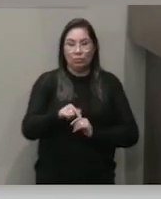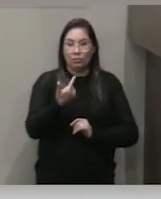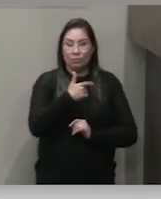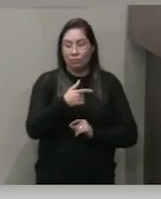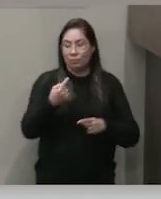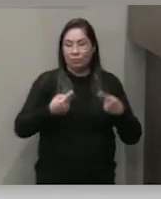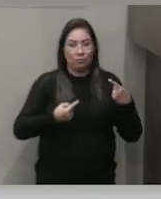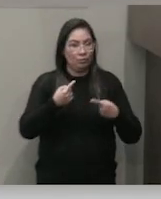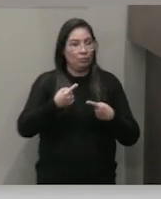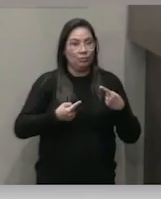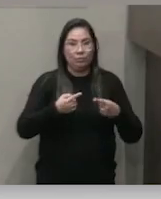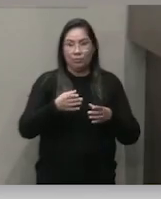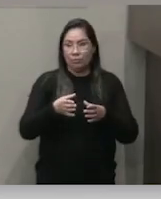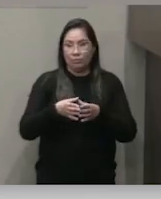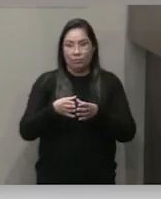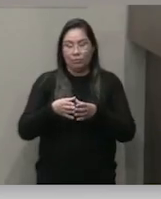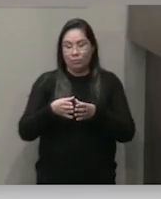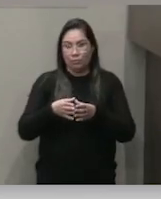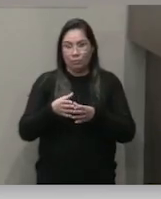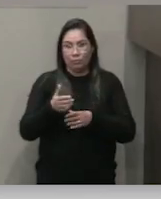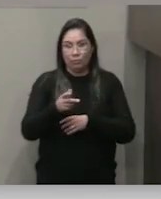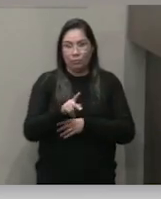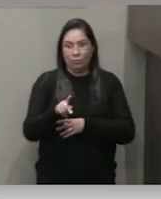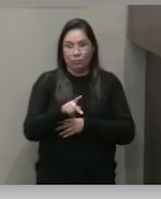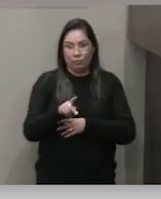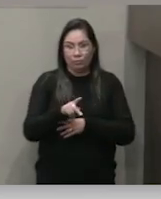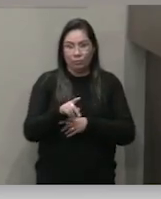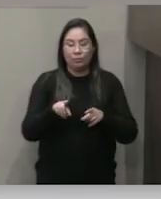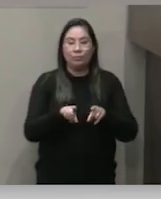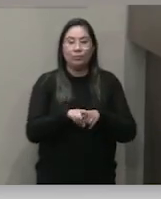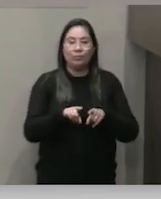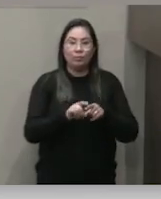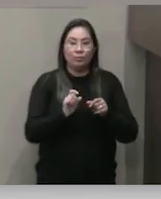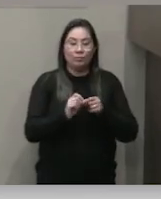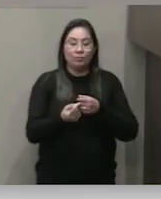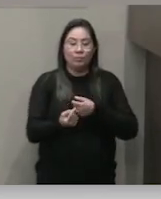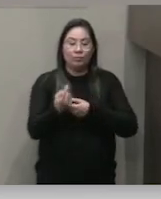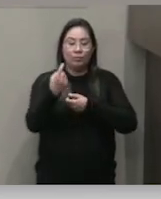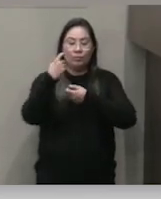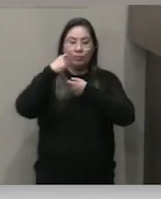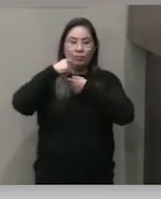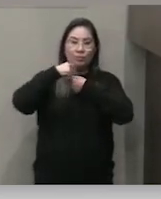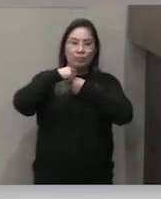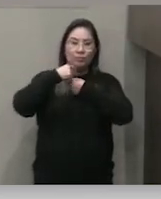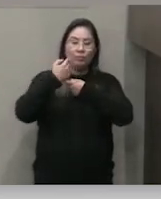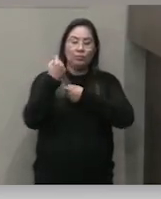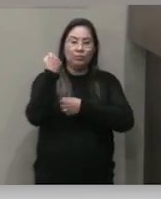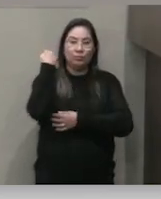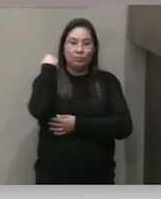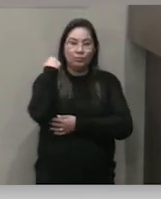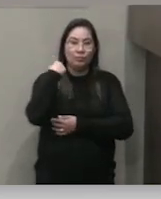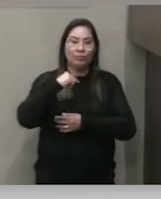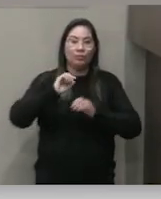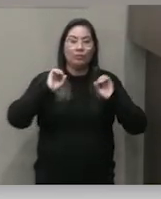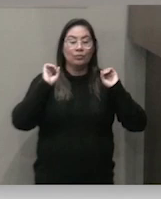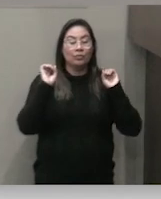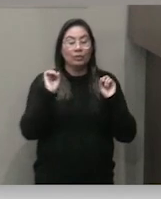a discussão com a categoria e fazendo um retrocesso na educação